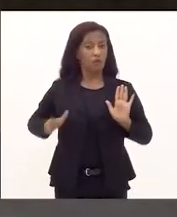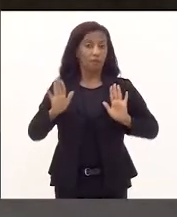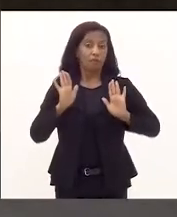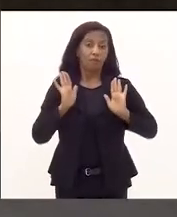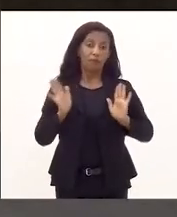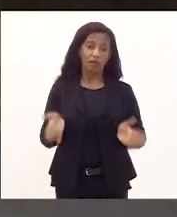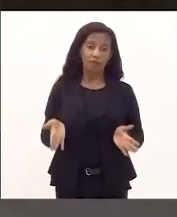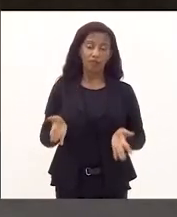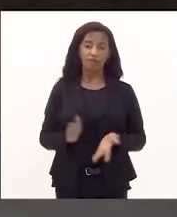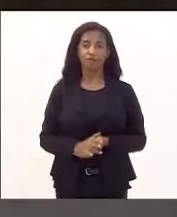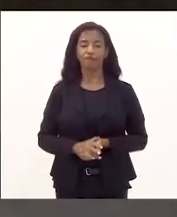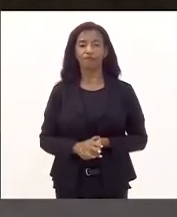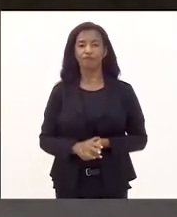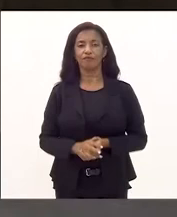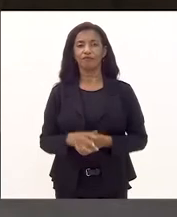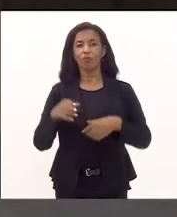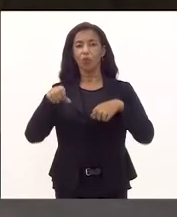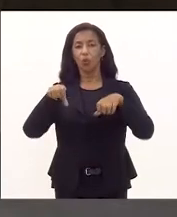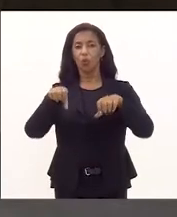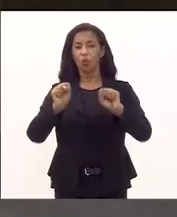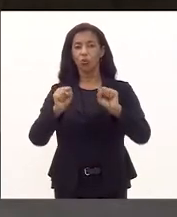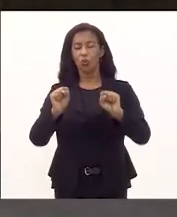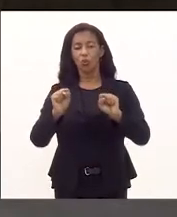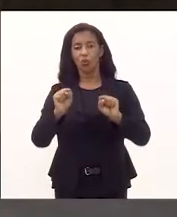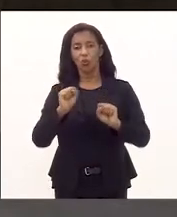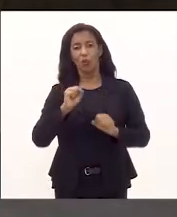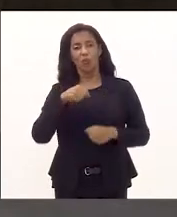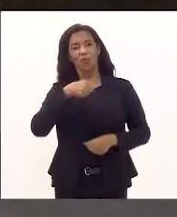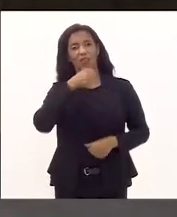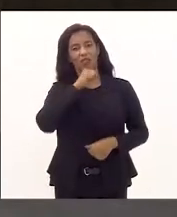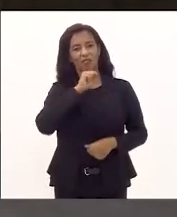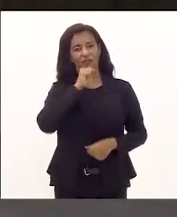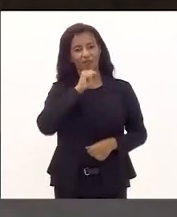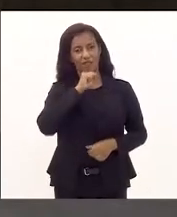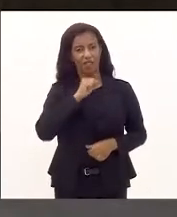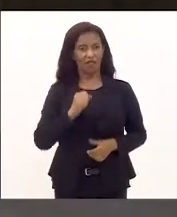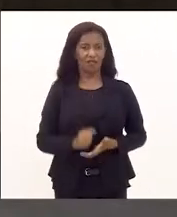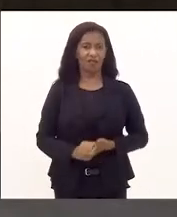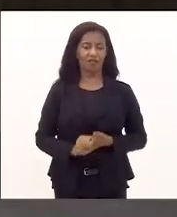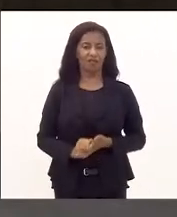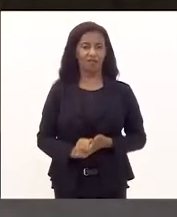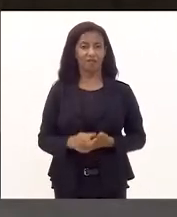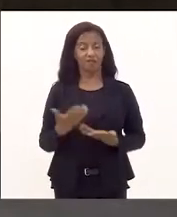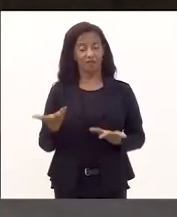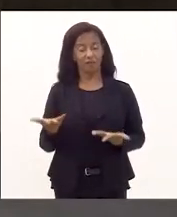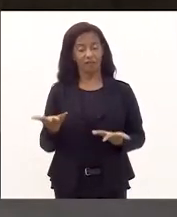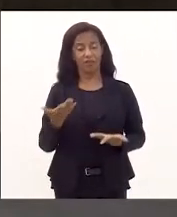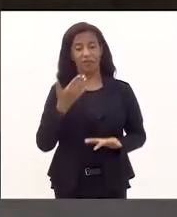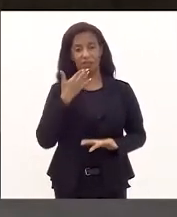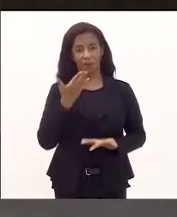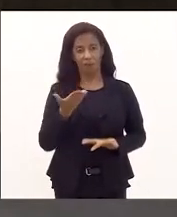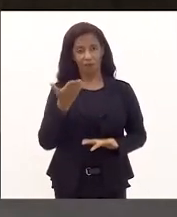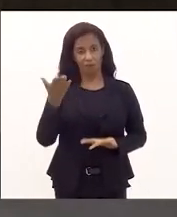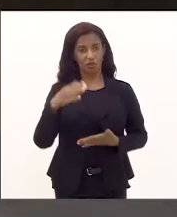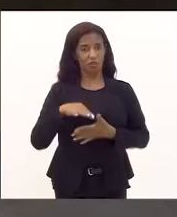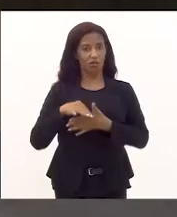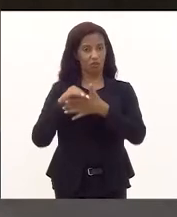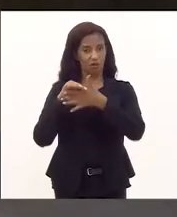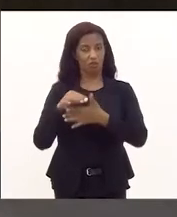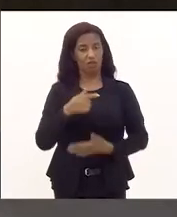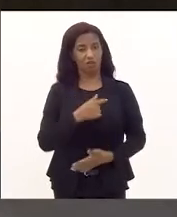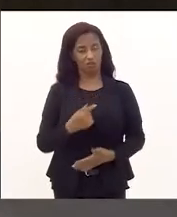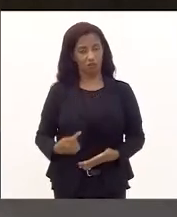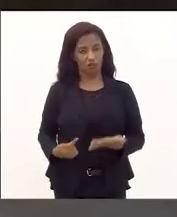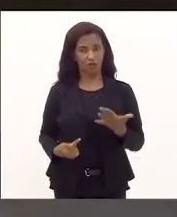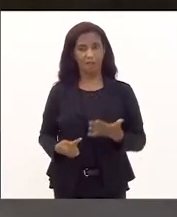mas o veículo não está em bom estado de conservação. Então, eu queria solicitar ao líder do governo,